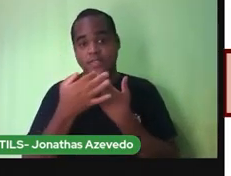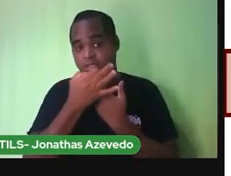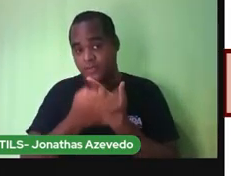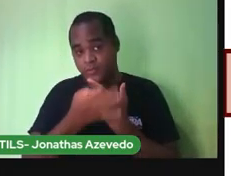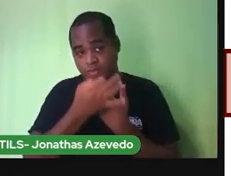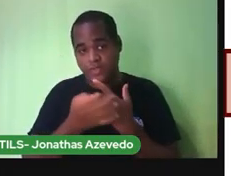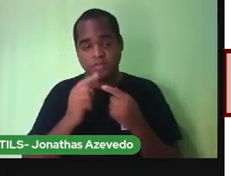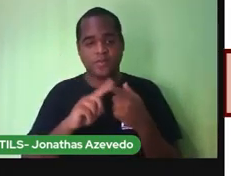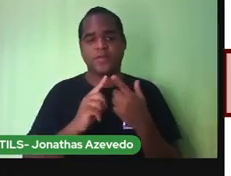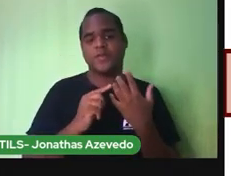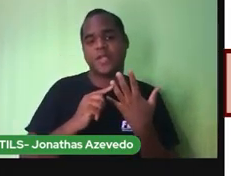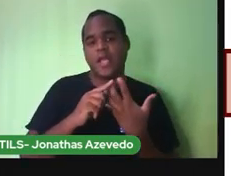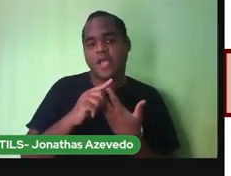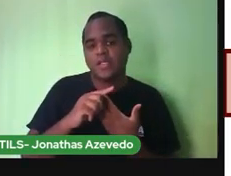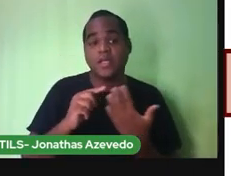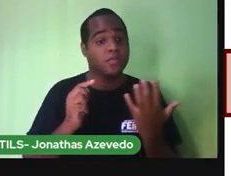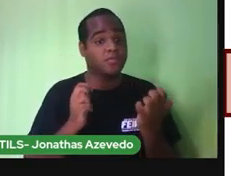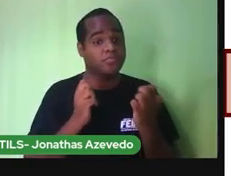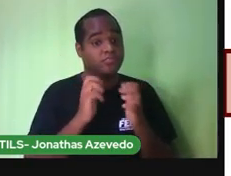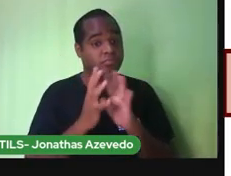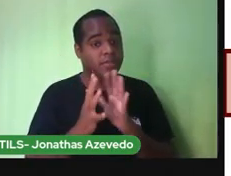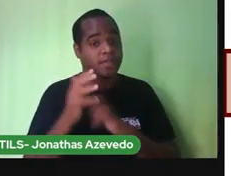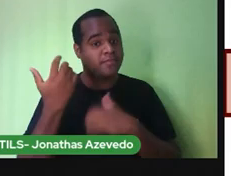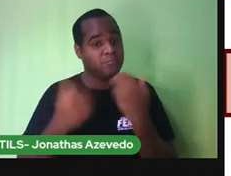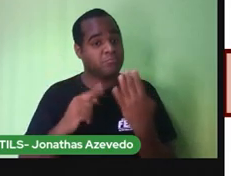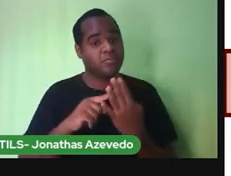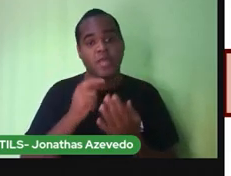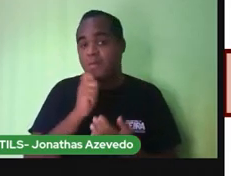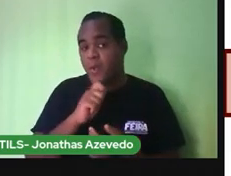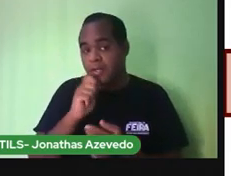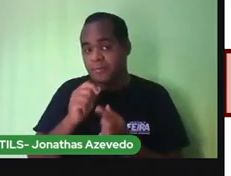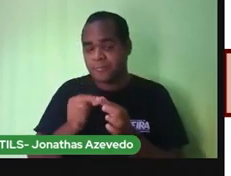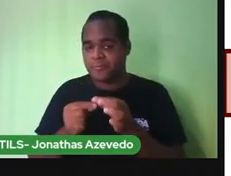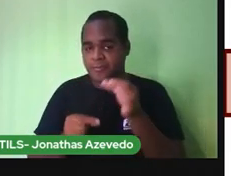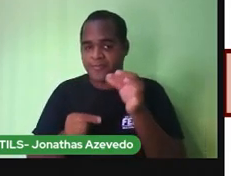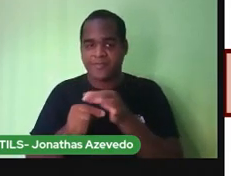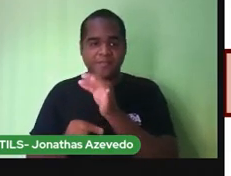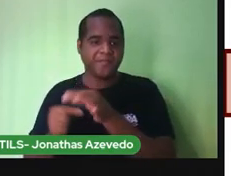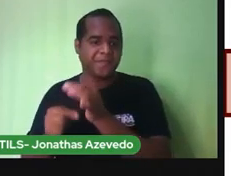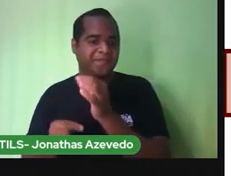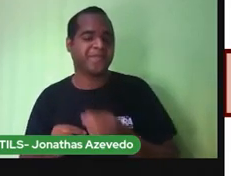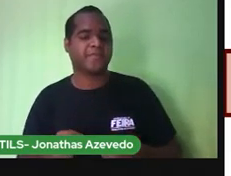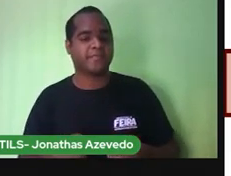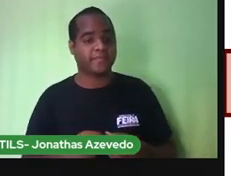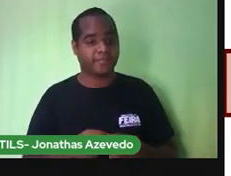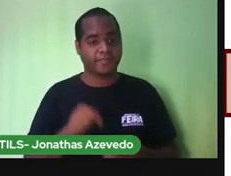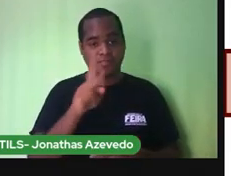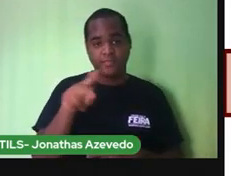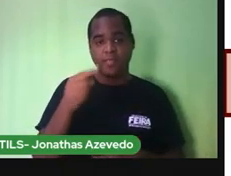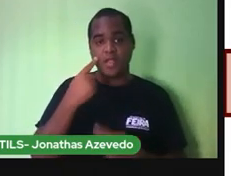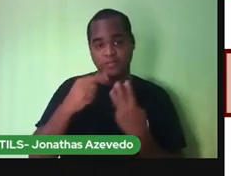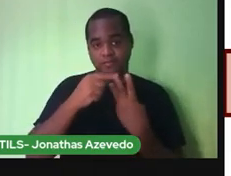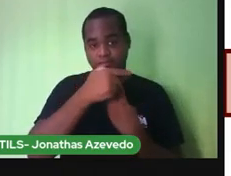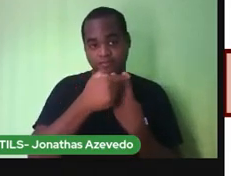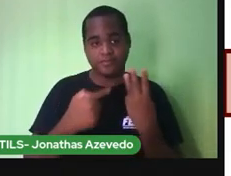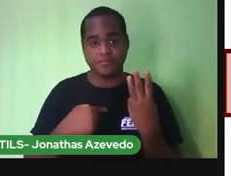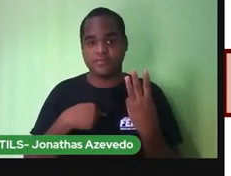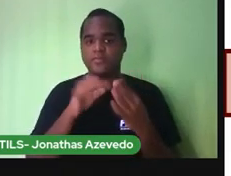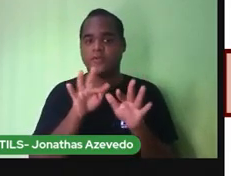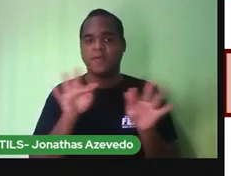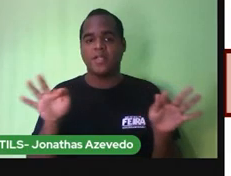usar o dedinho Mindinho usar o palitinho de picolé e a procurou se três frases